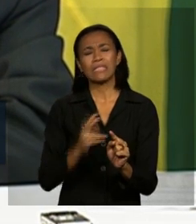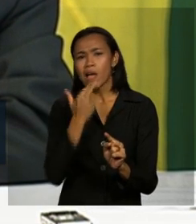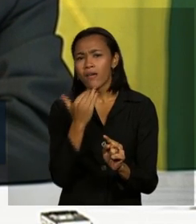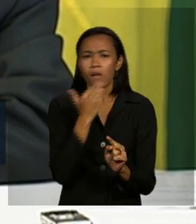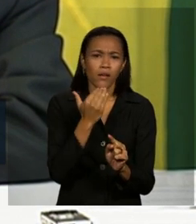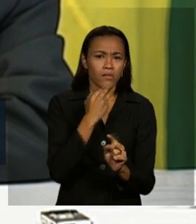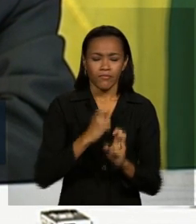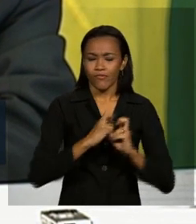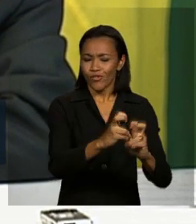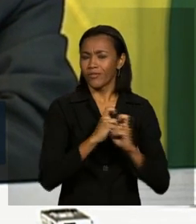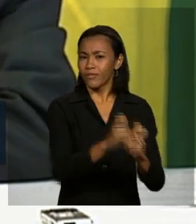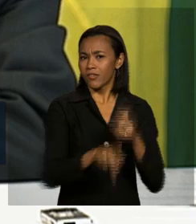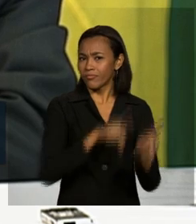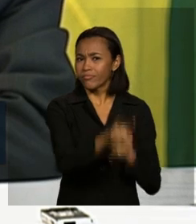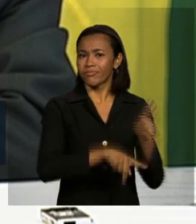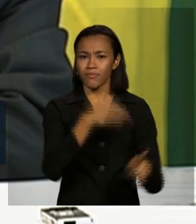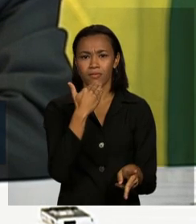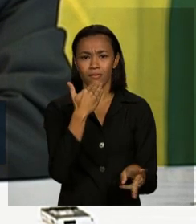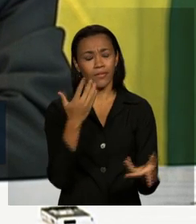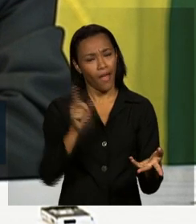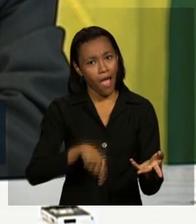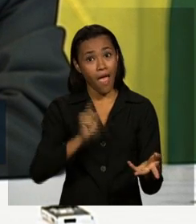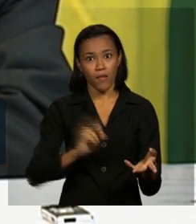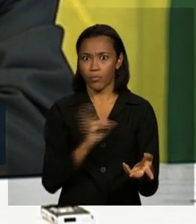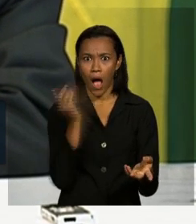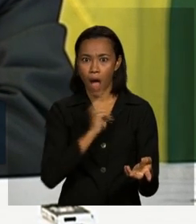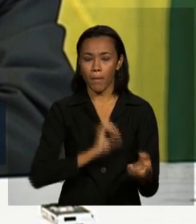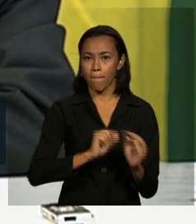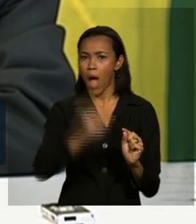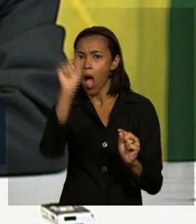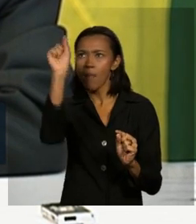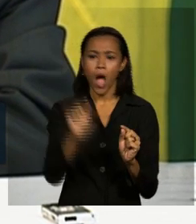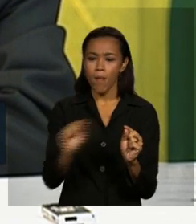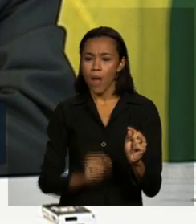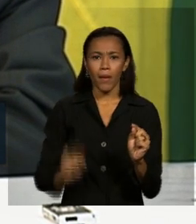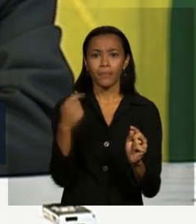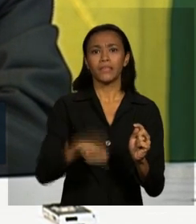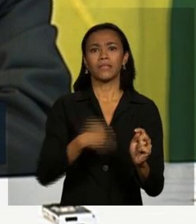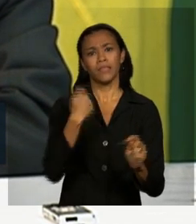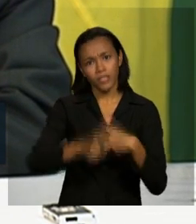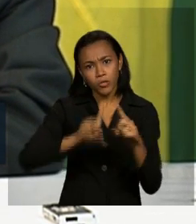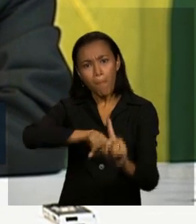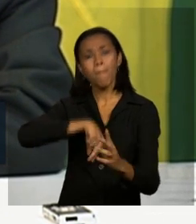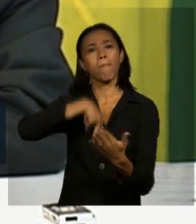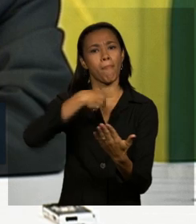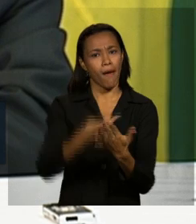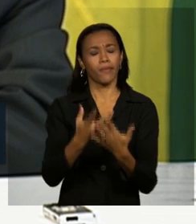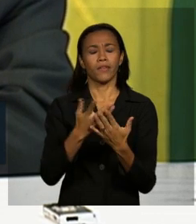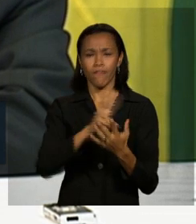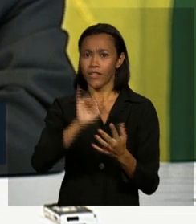dificuldades de traçado e nós e esta é uma região dinâmica a mais dinâmica região do do país ela vai ser